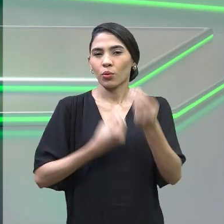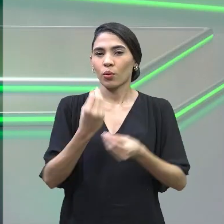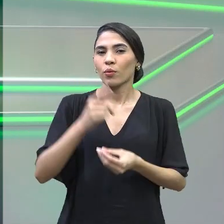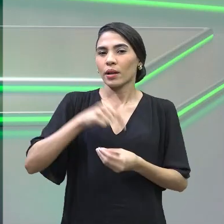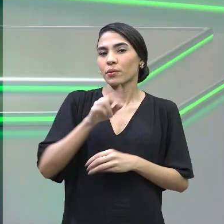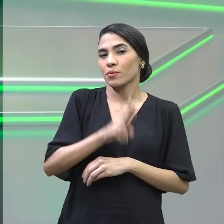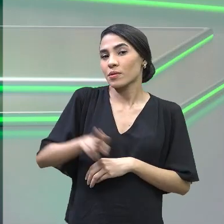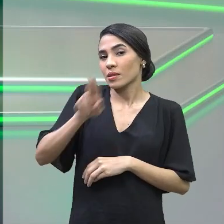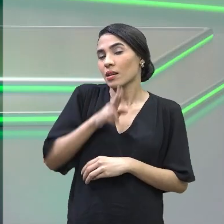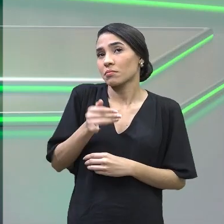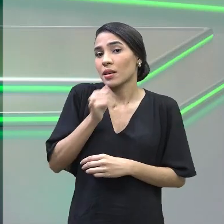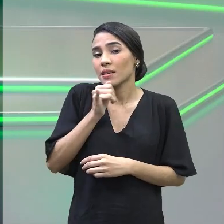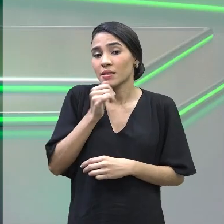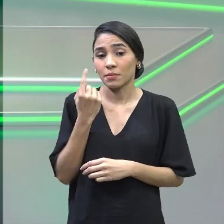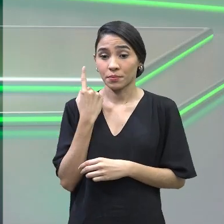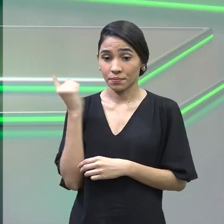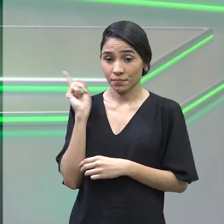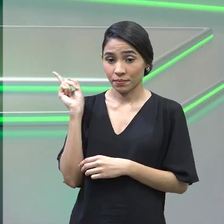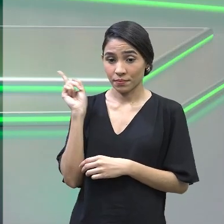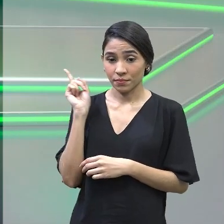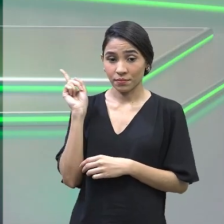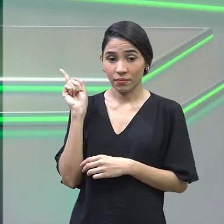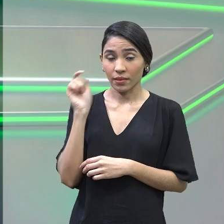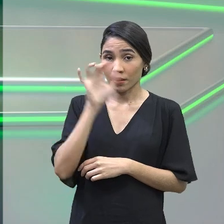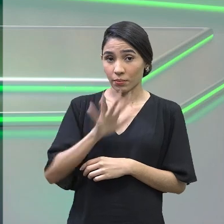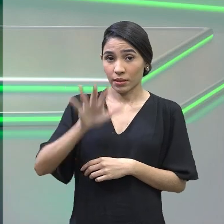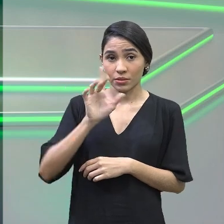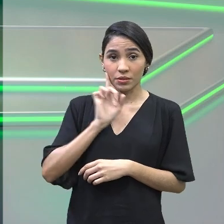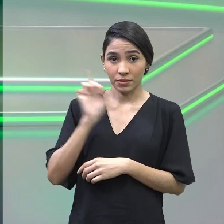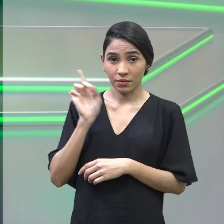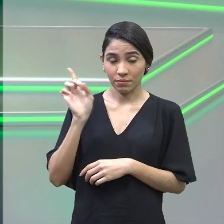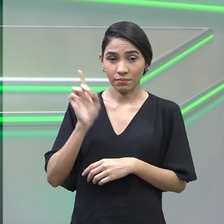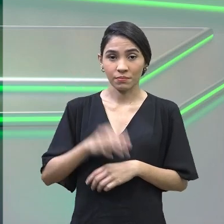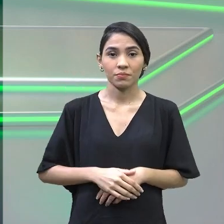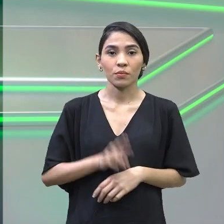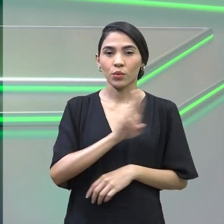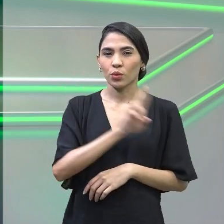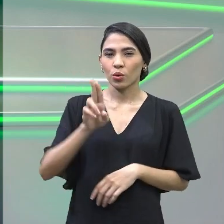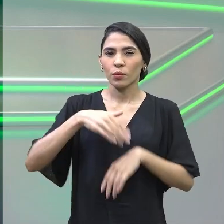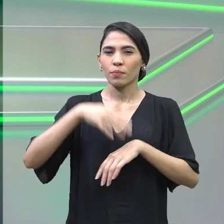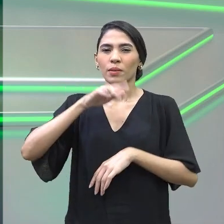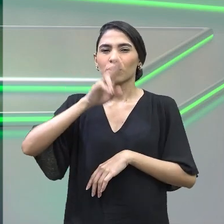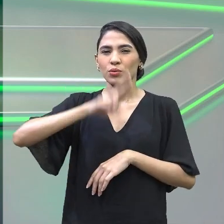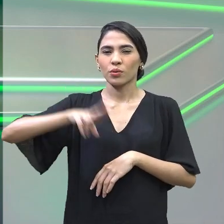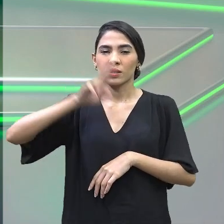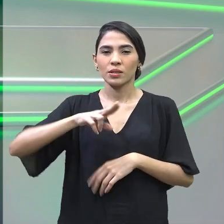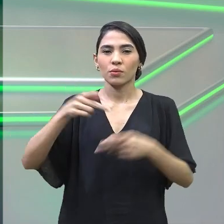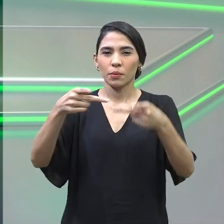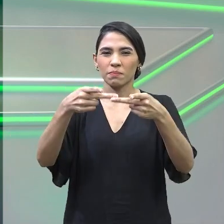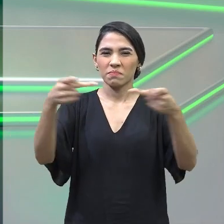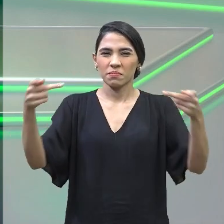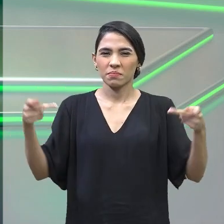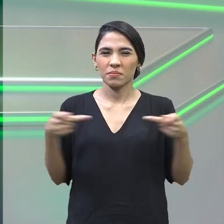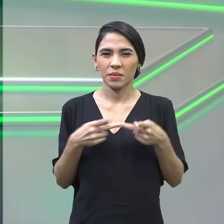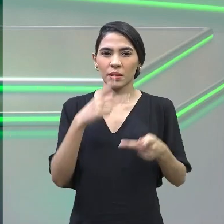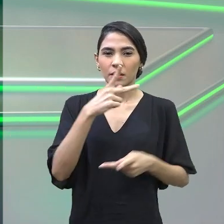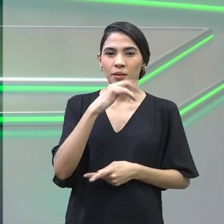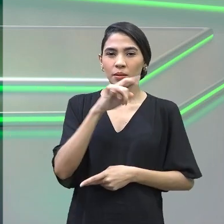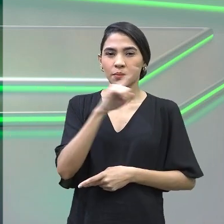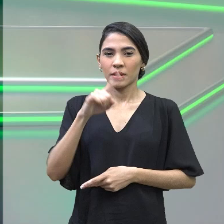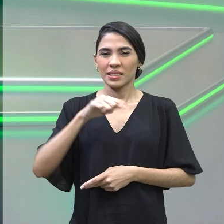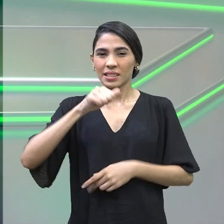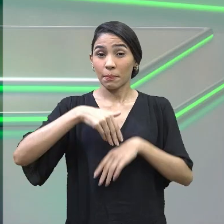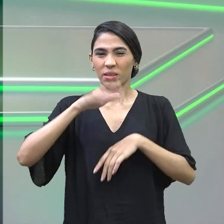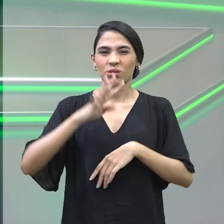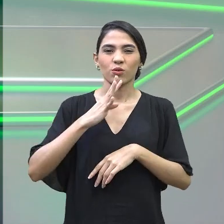apresentado. Veja, por exemplo, esse aqui que está do meu lado, né? Que a gente chama popularmente um gráfico de pizza, né? Aí nós temos esse